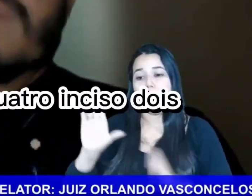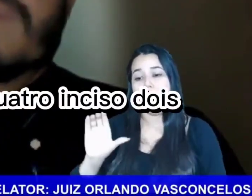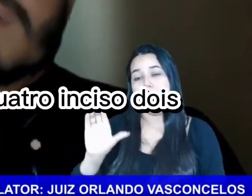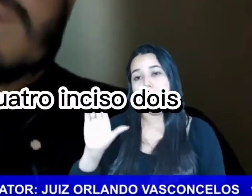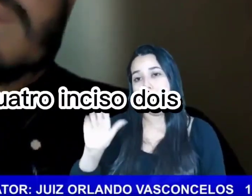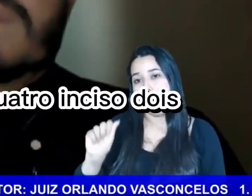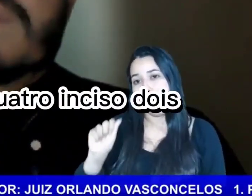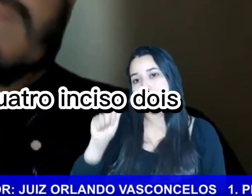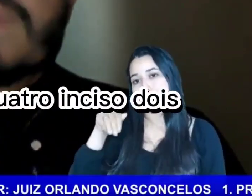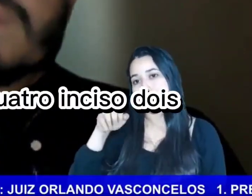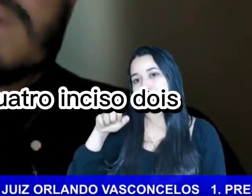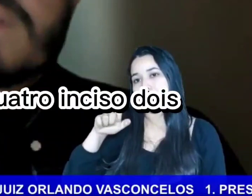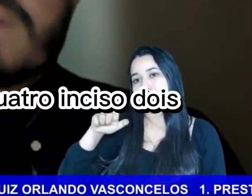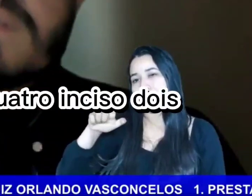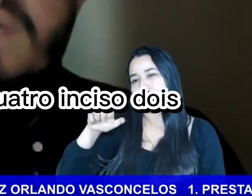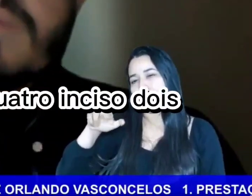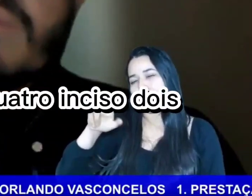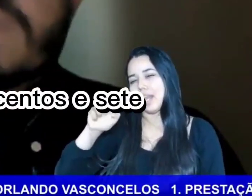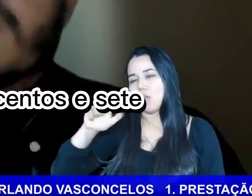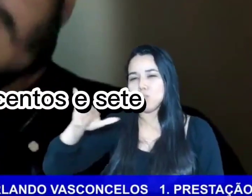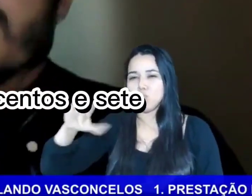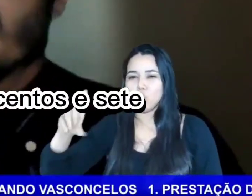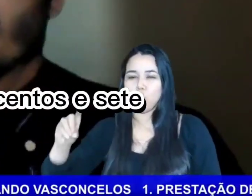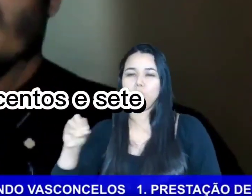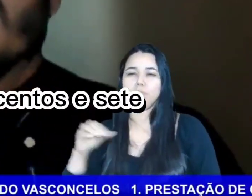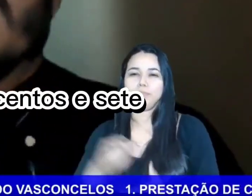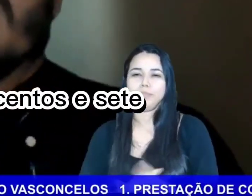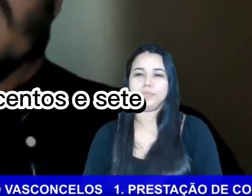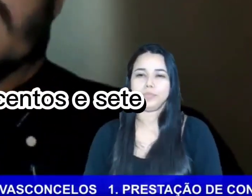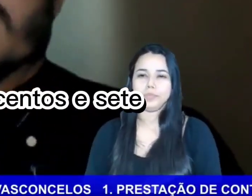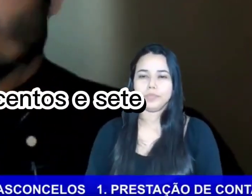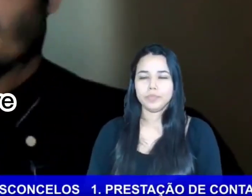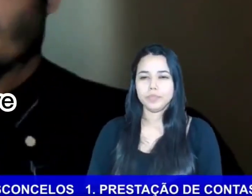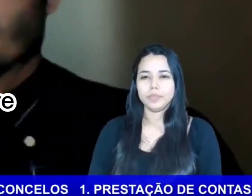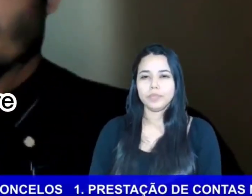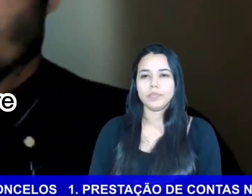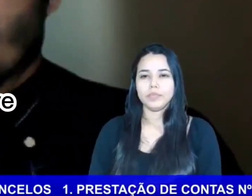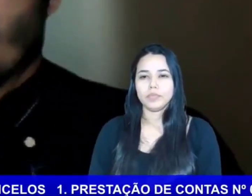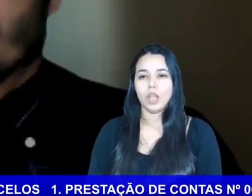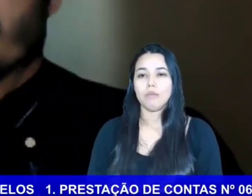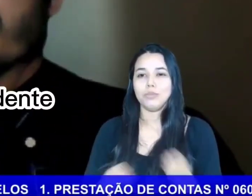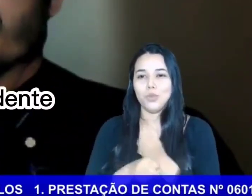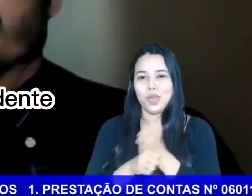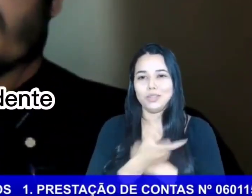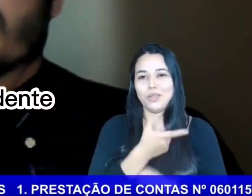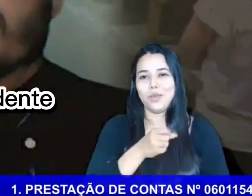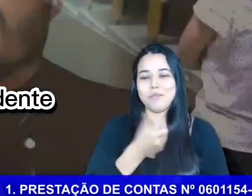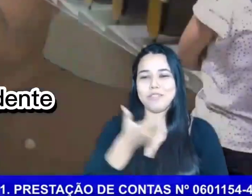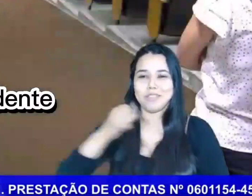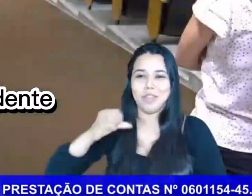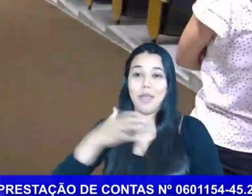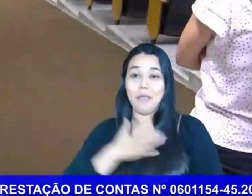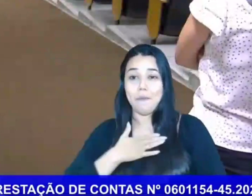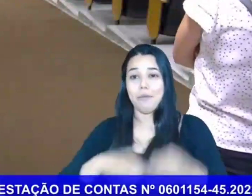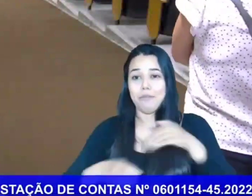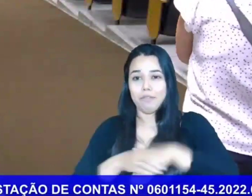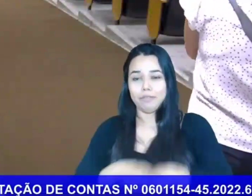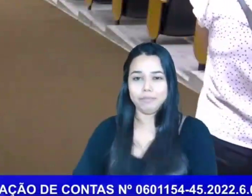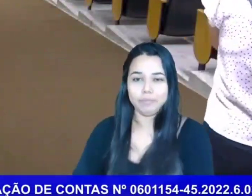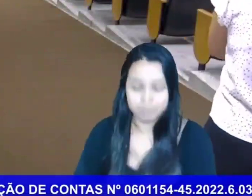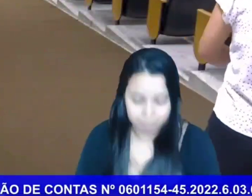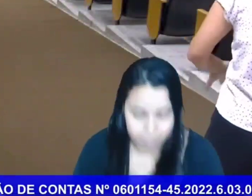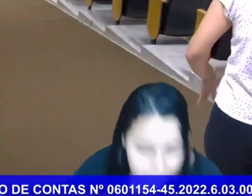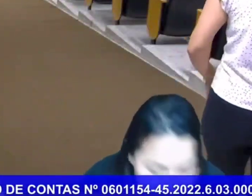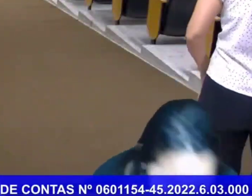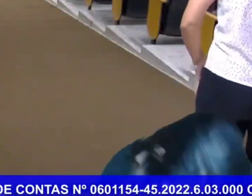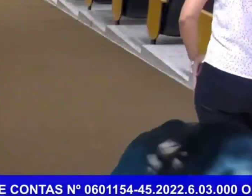nos termos do artigo 74, inciso 2 da Resolução 2367 de 2019. É o voto, senhor presidente. Ariadne Imagem